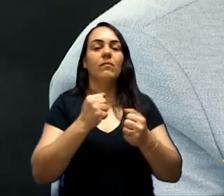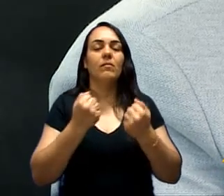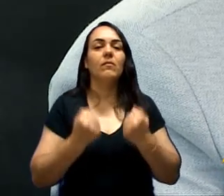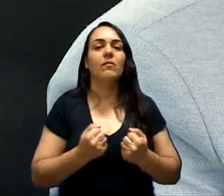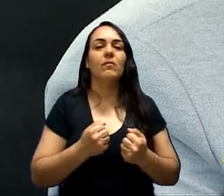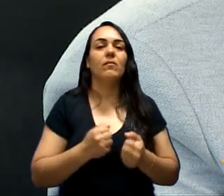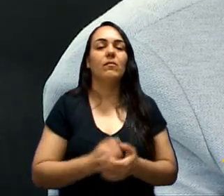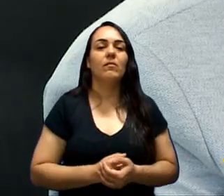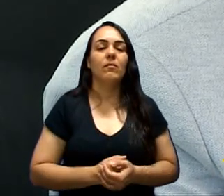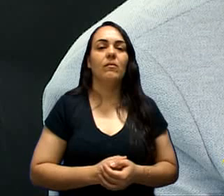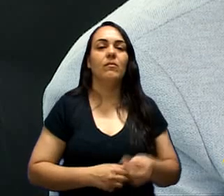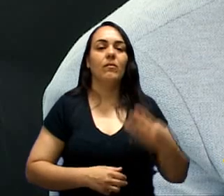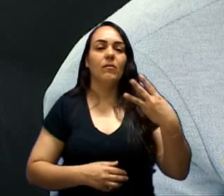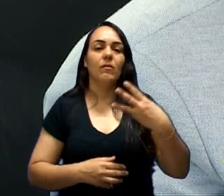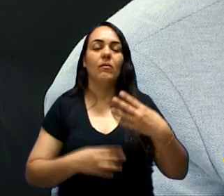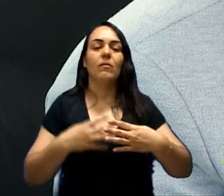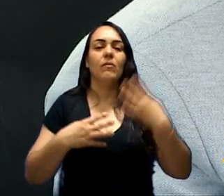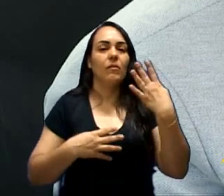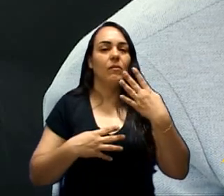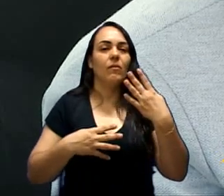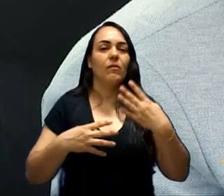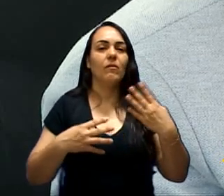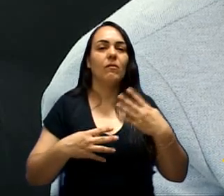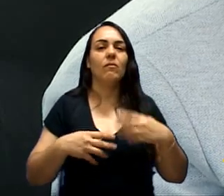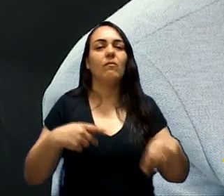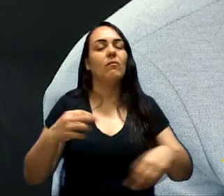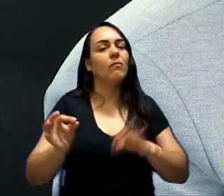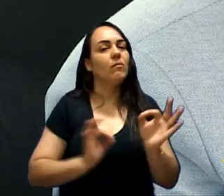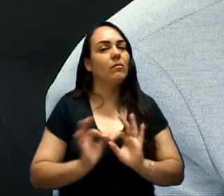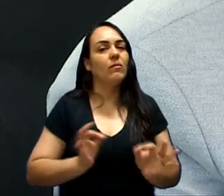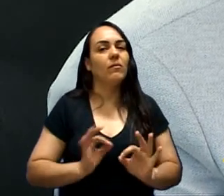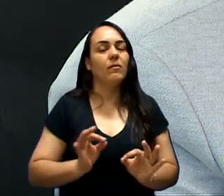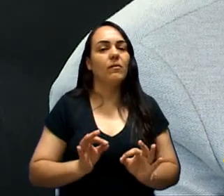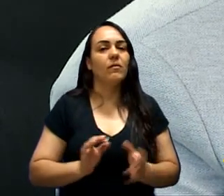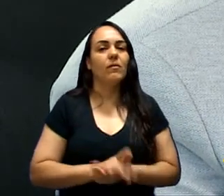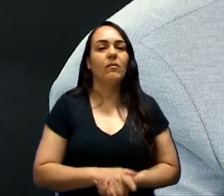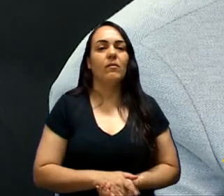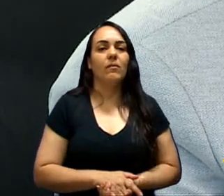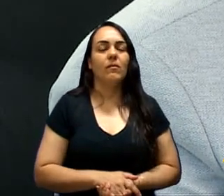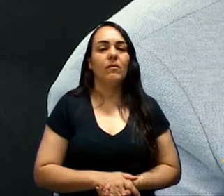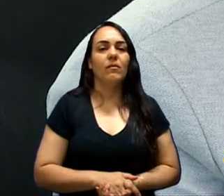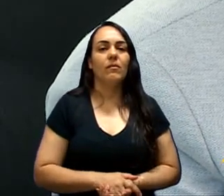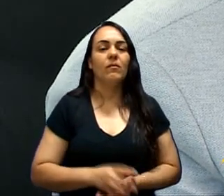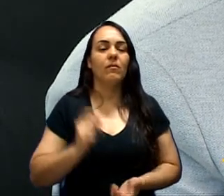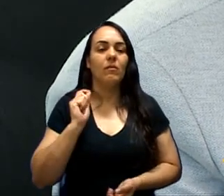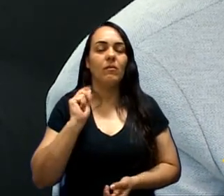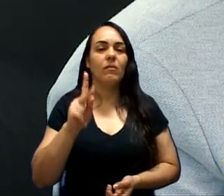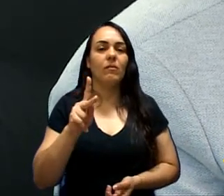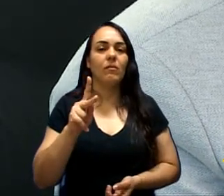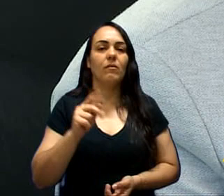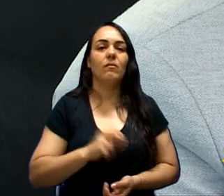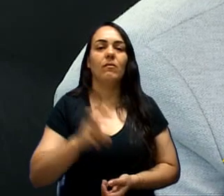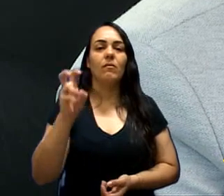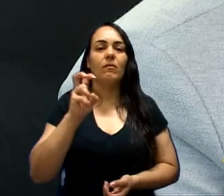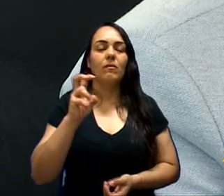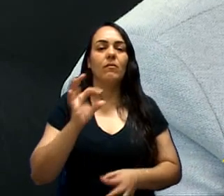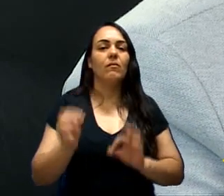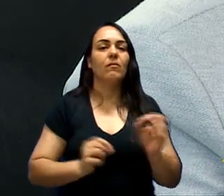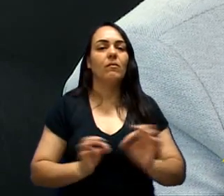3, 4 projetos. Ok. Cinco projetos,